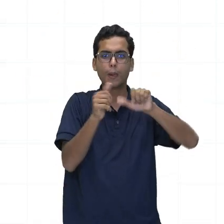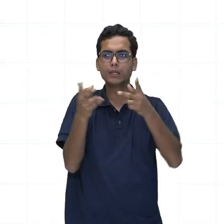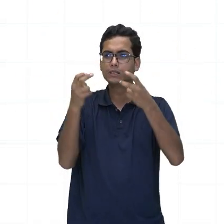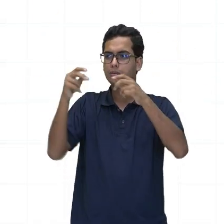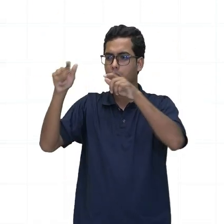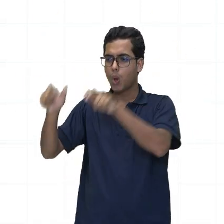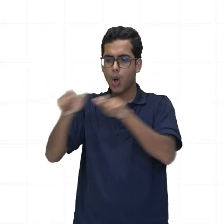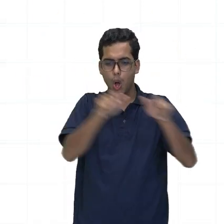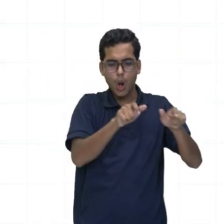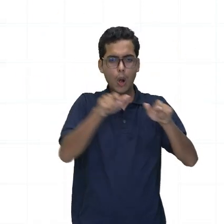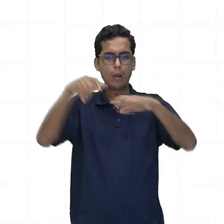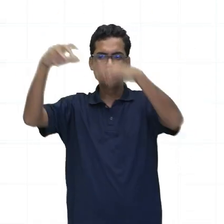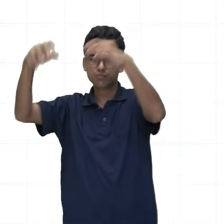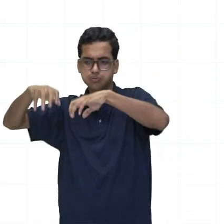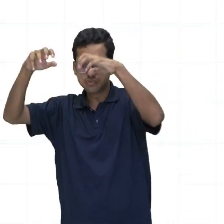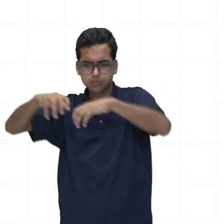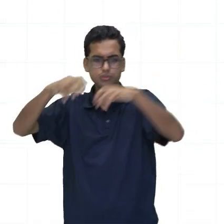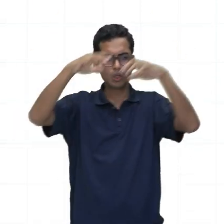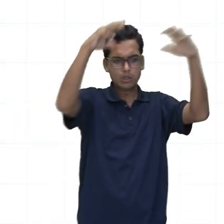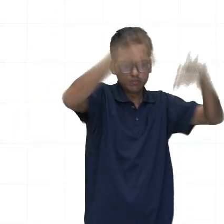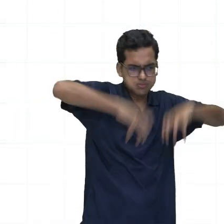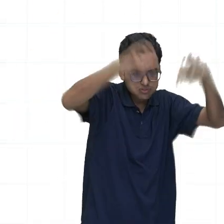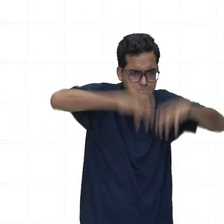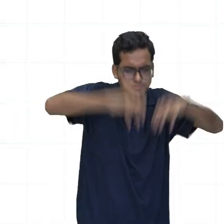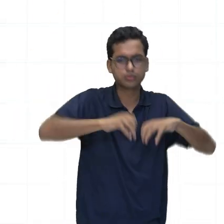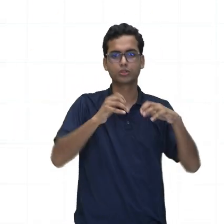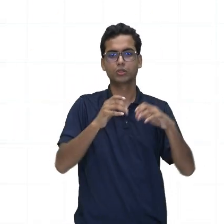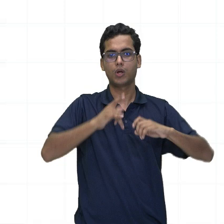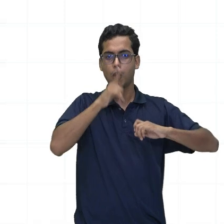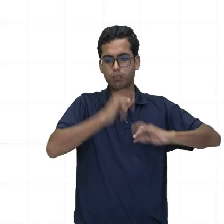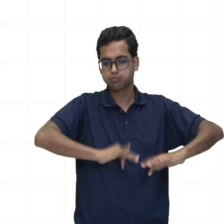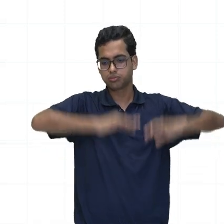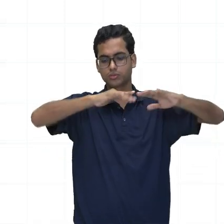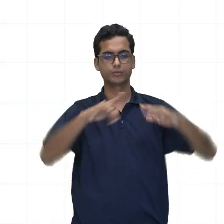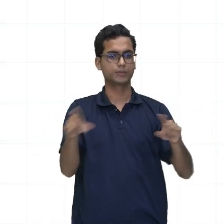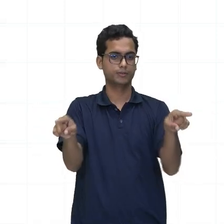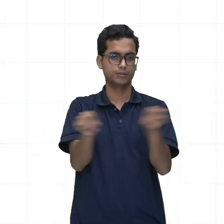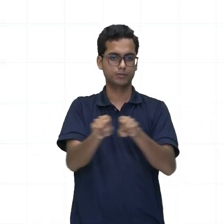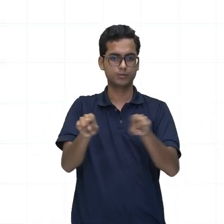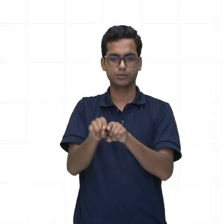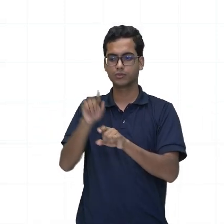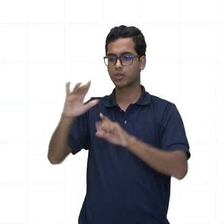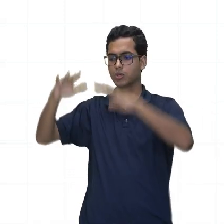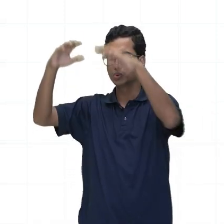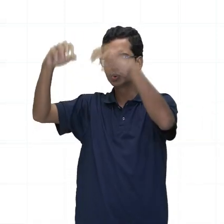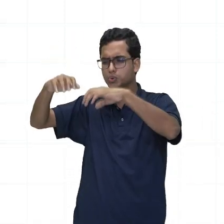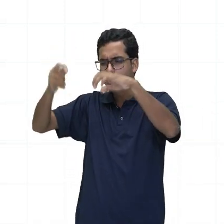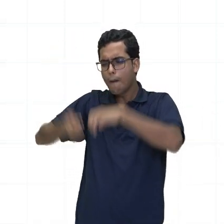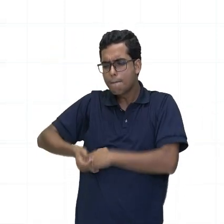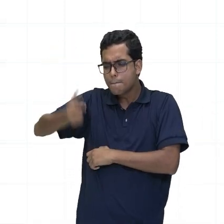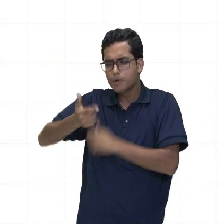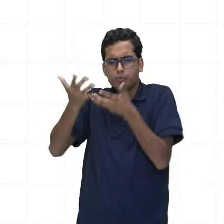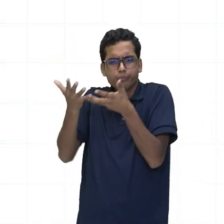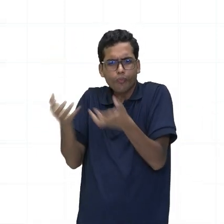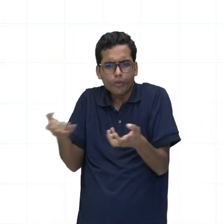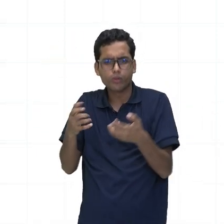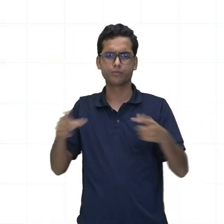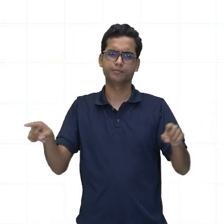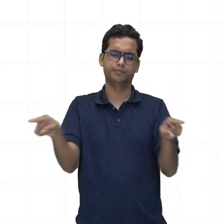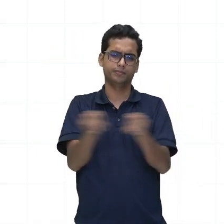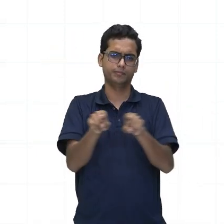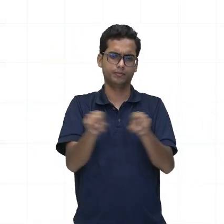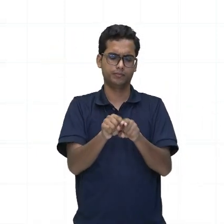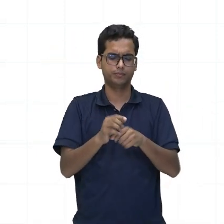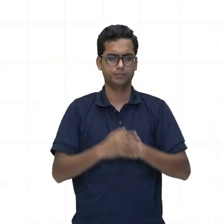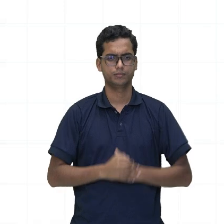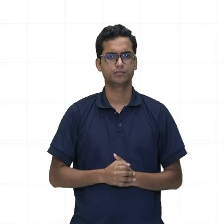chuvas. Quer dizer, então, que nós vamos observar cada vez menos chuvas, né? Num período que deveria ter chuva ali em